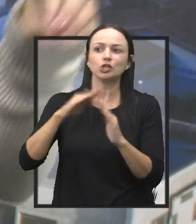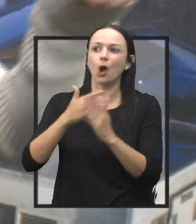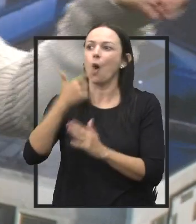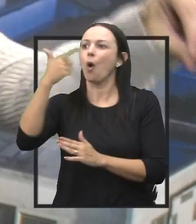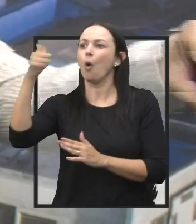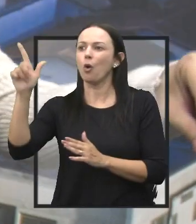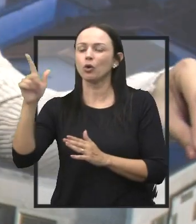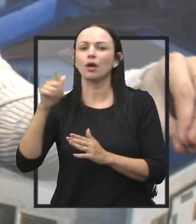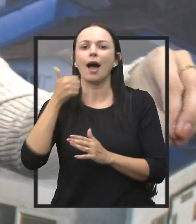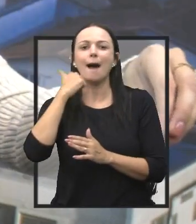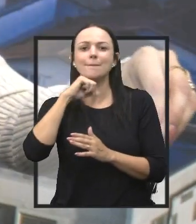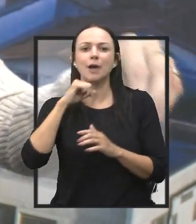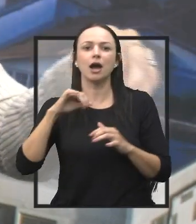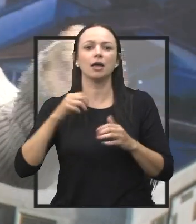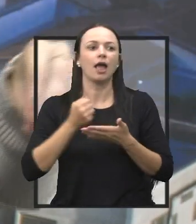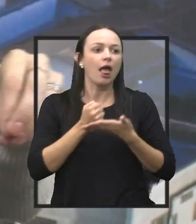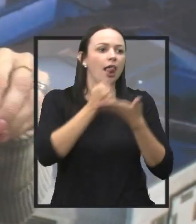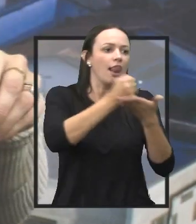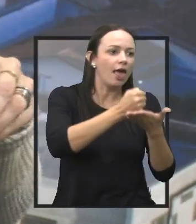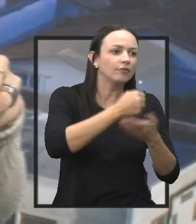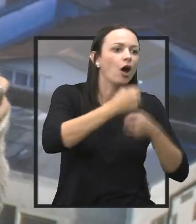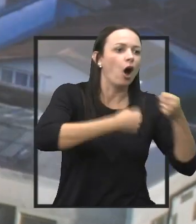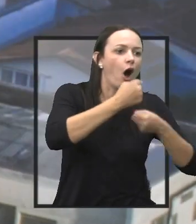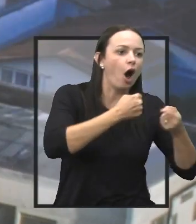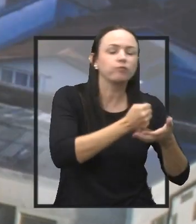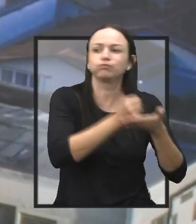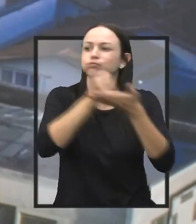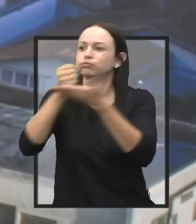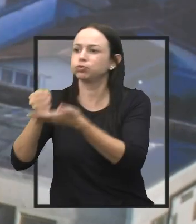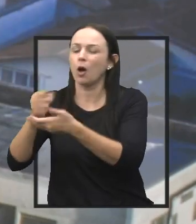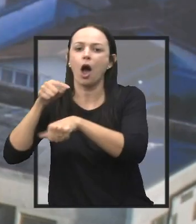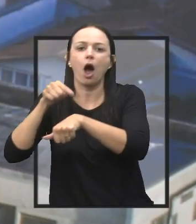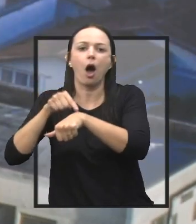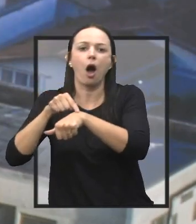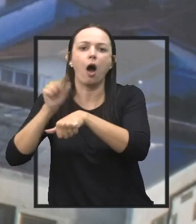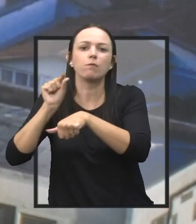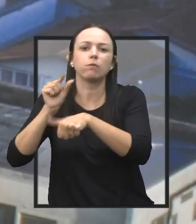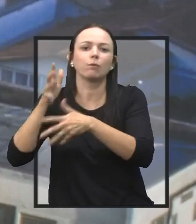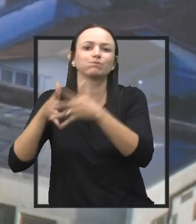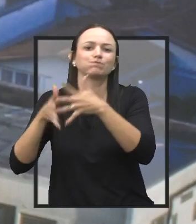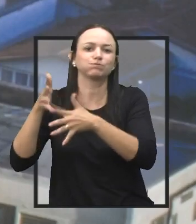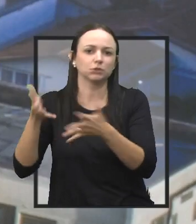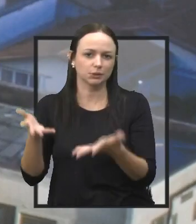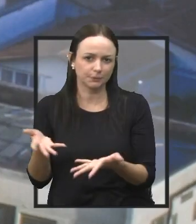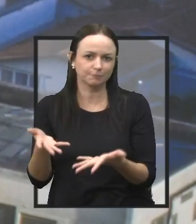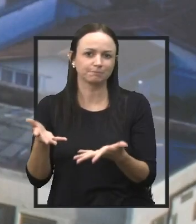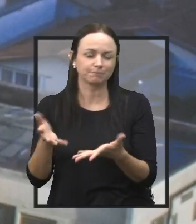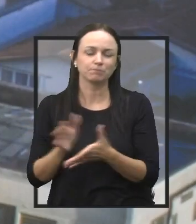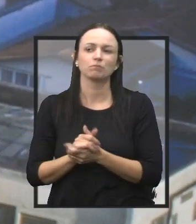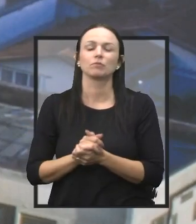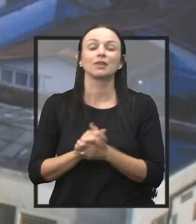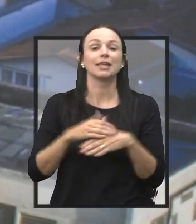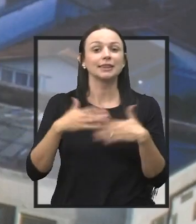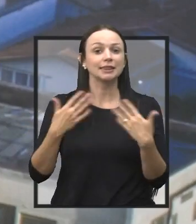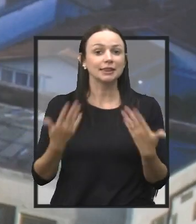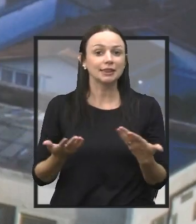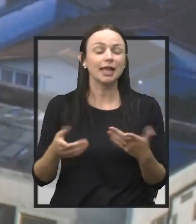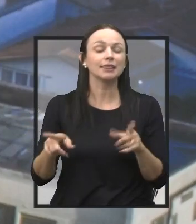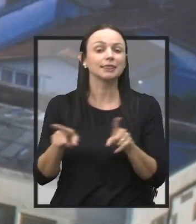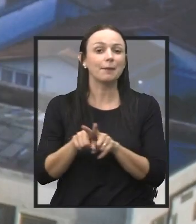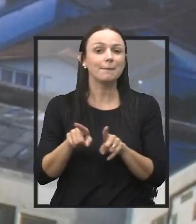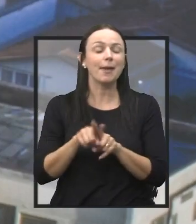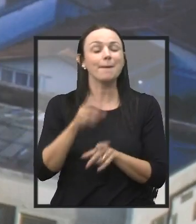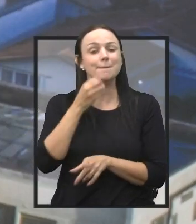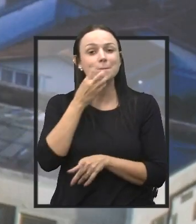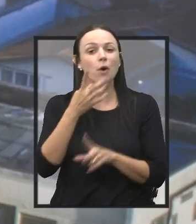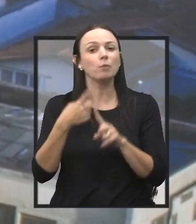corre, né? De levar um e dá tempo de chegar com o outro no horário de entrar na escola. Então é a questão de também